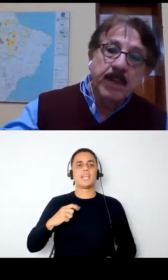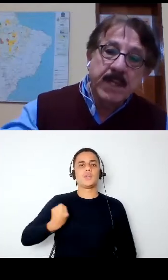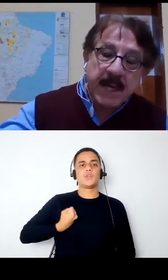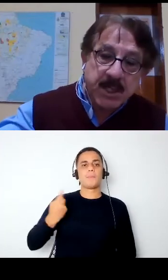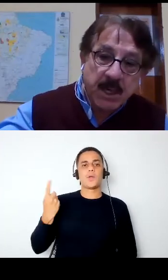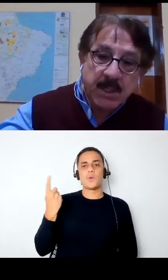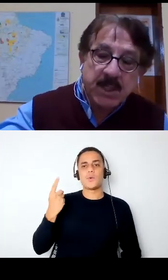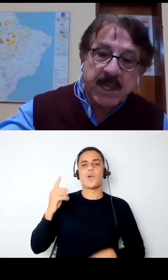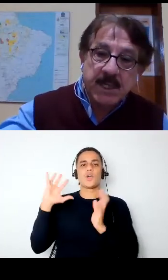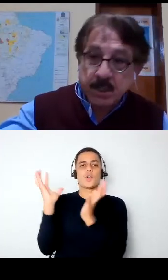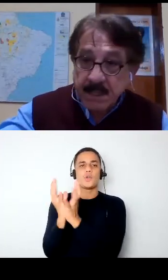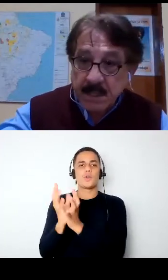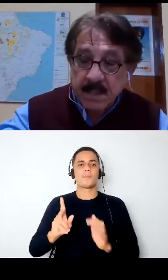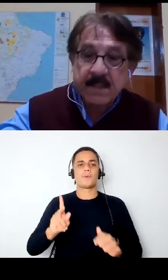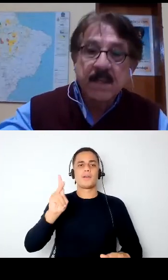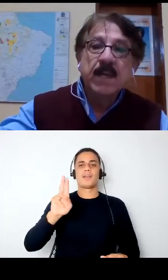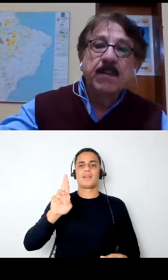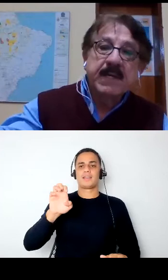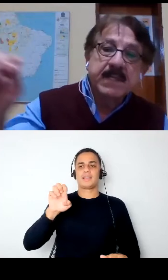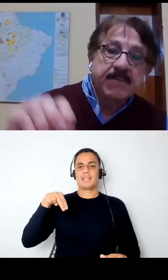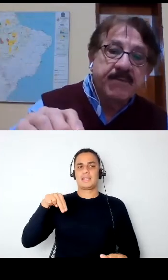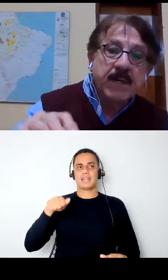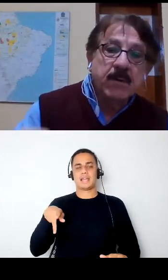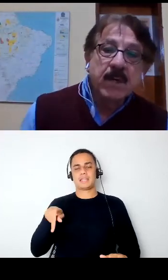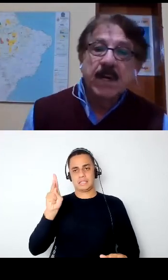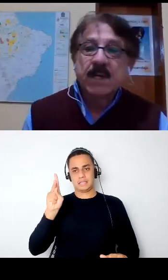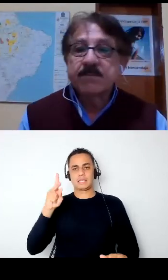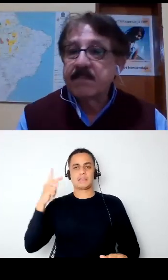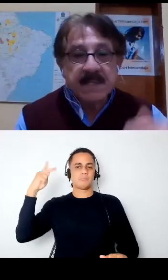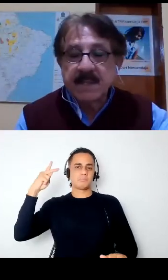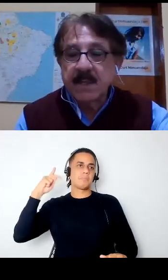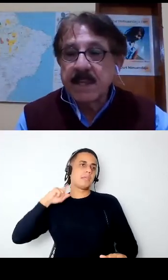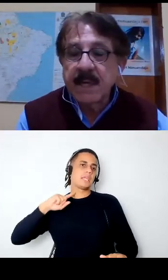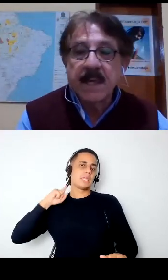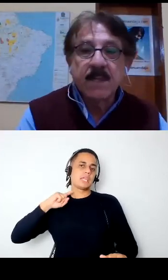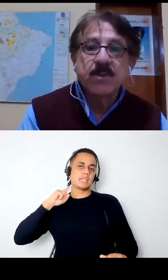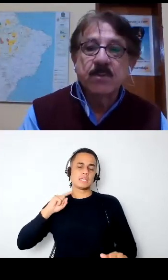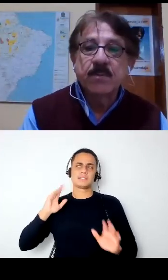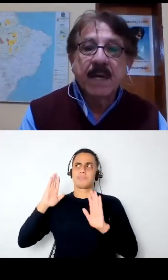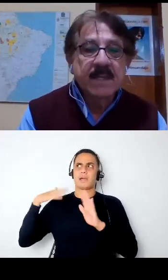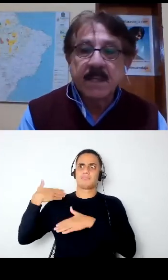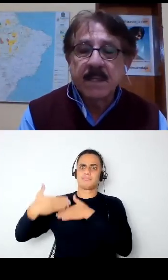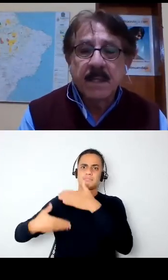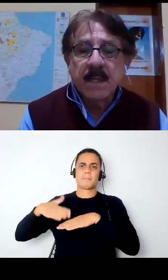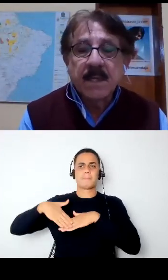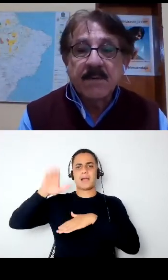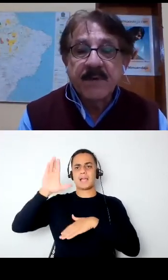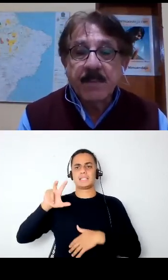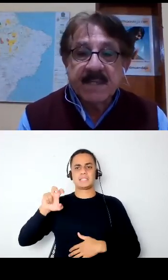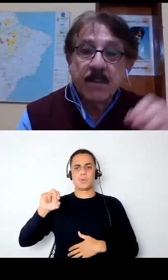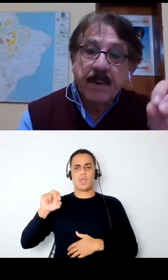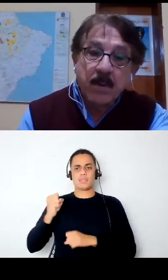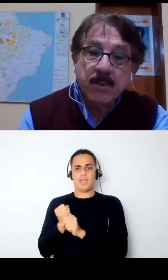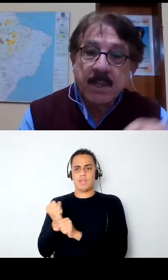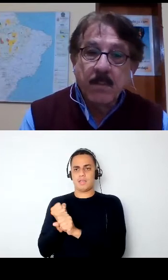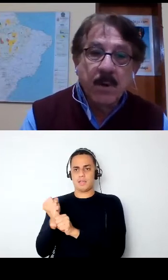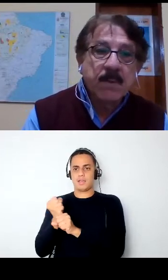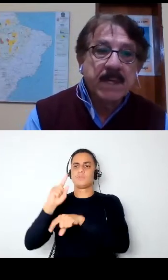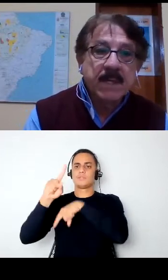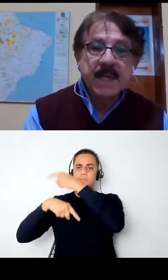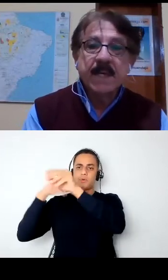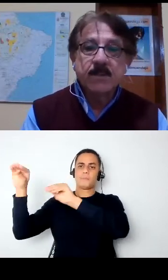uma comunidade que é originada de Minas, mas que veio há mais de 50 anos, ou mais ainda, e veio para São Paulo